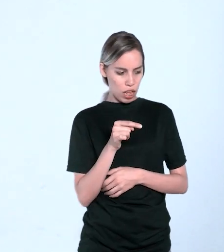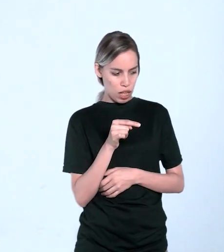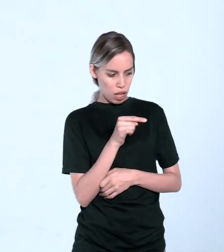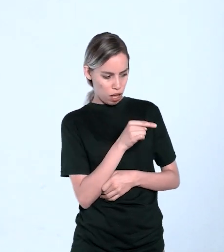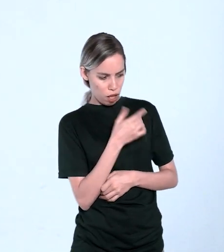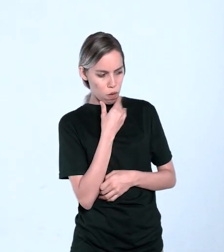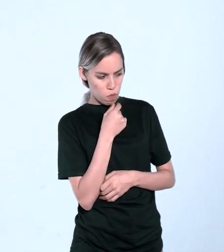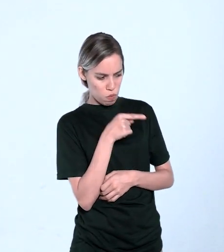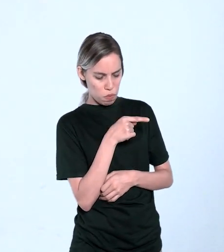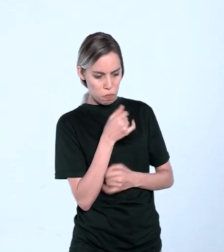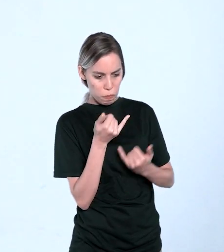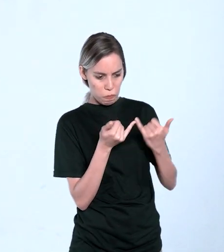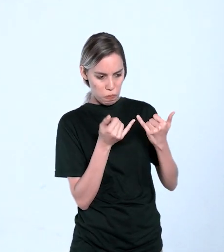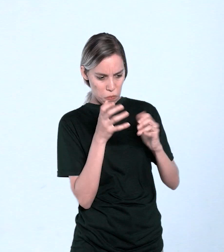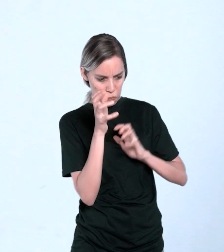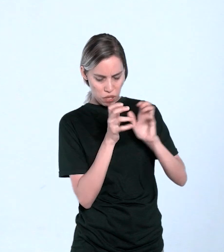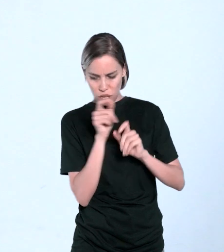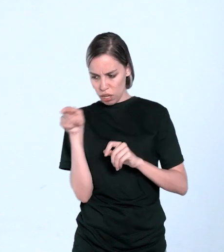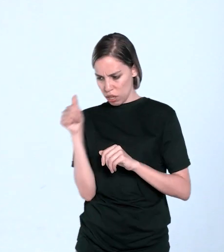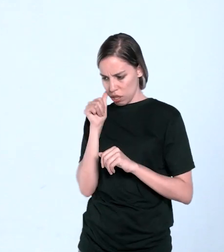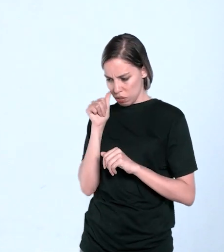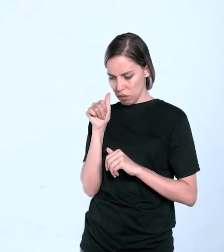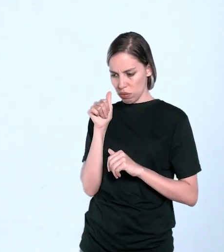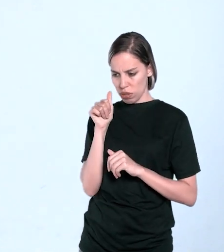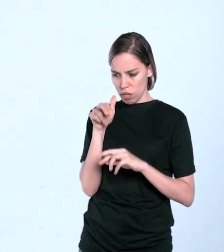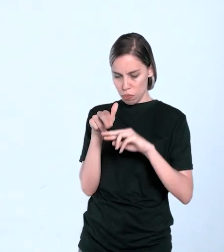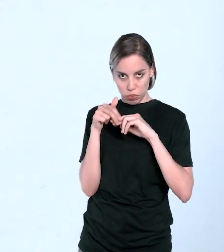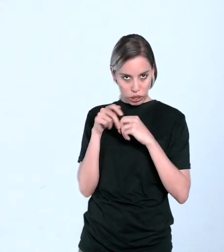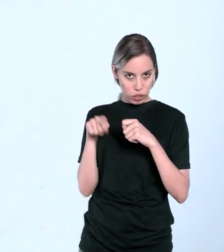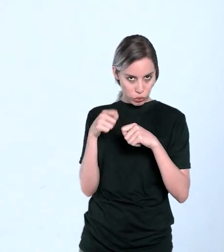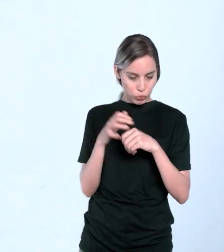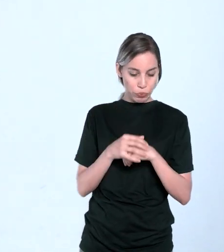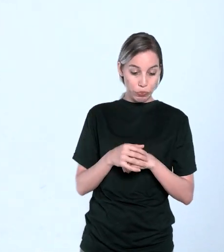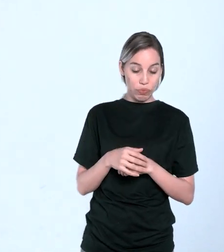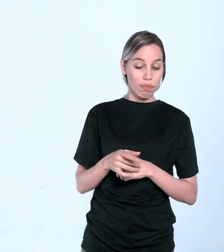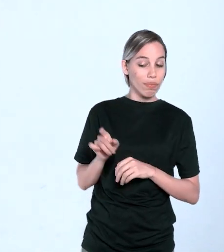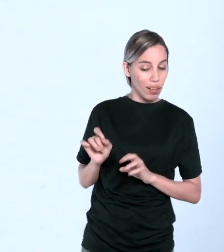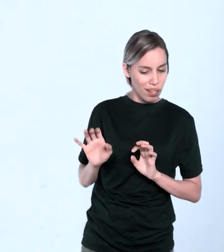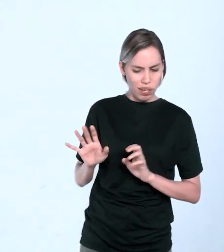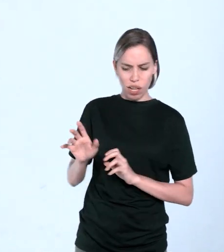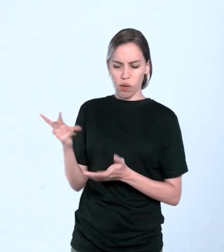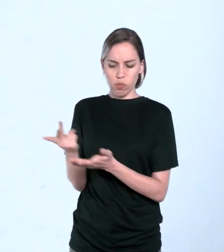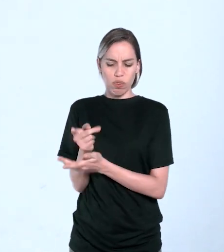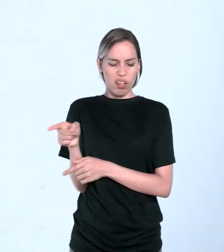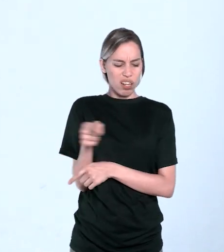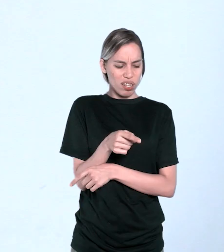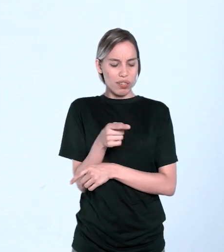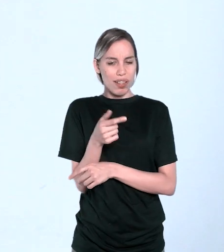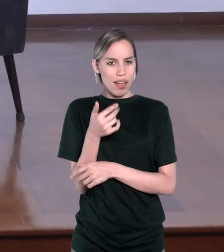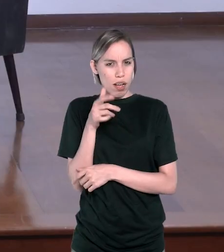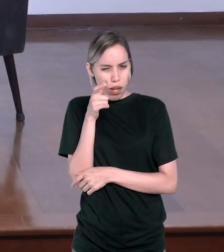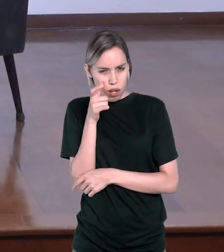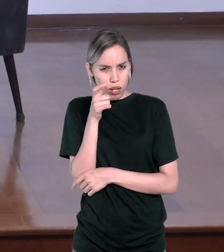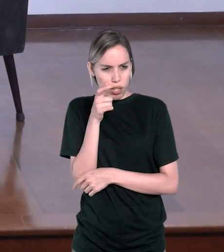por causa da costura, ele fala assim, o narrador: aconteceu aí uma coisa curiosa. Antenor não